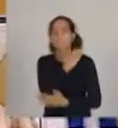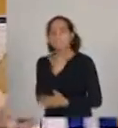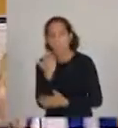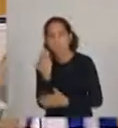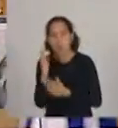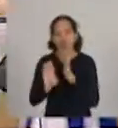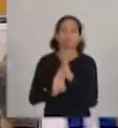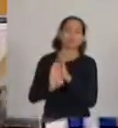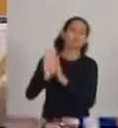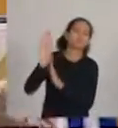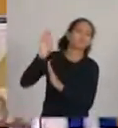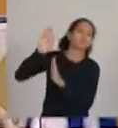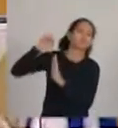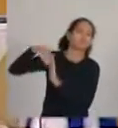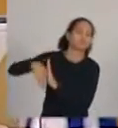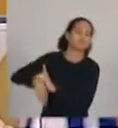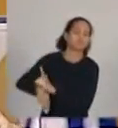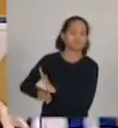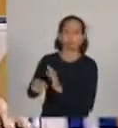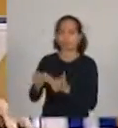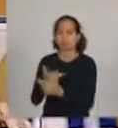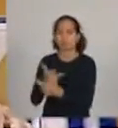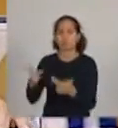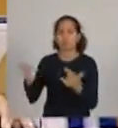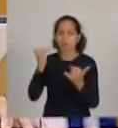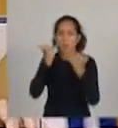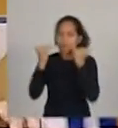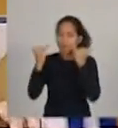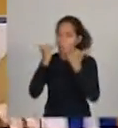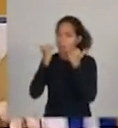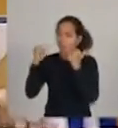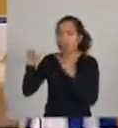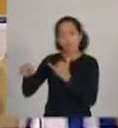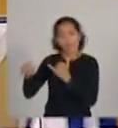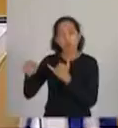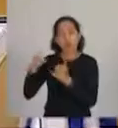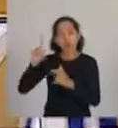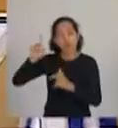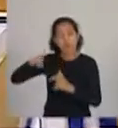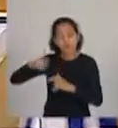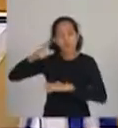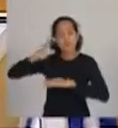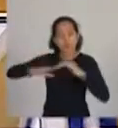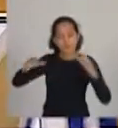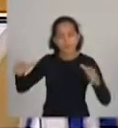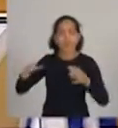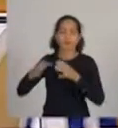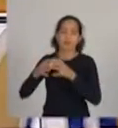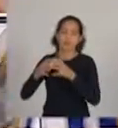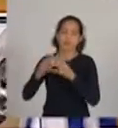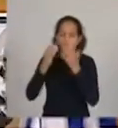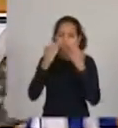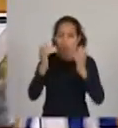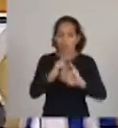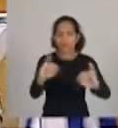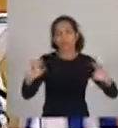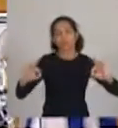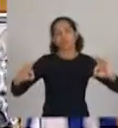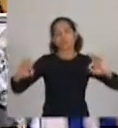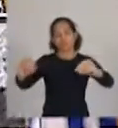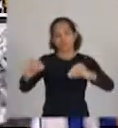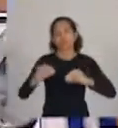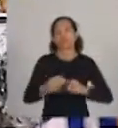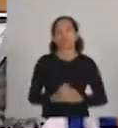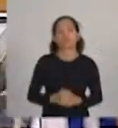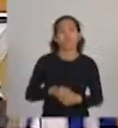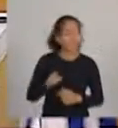diversos problemas, ela acaba tendo um nível de exposição muito grande. E é ela, né,